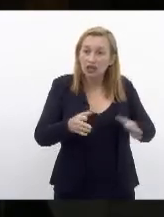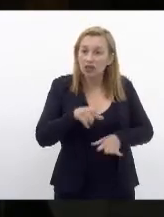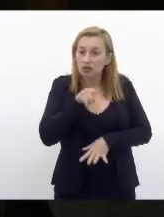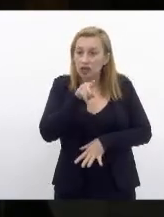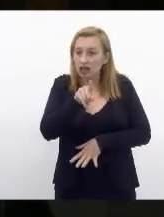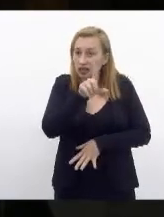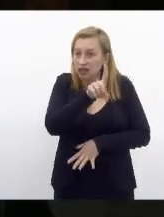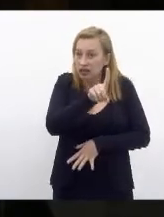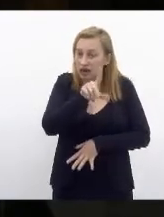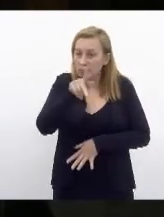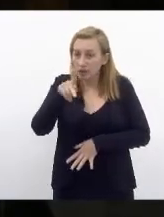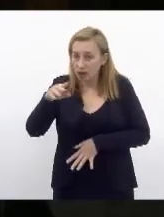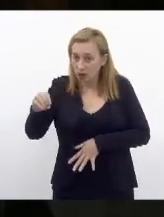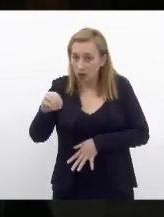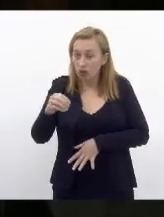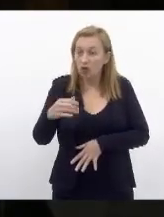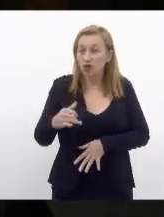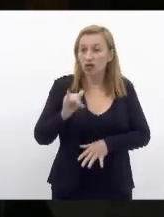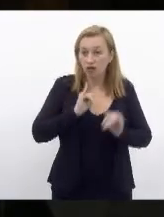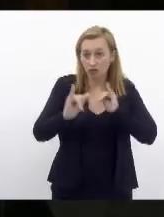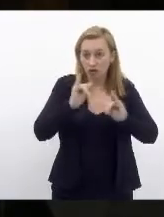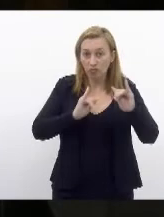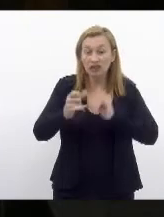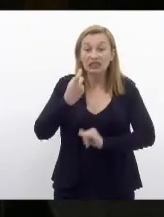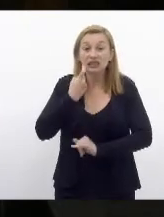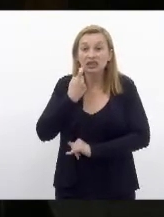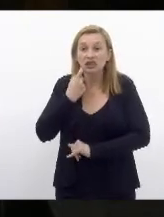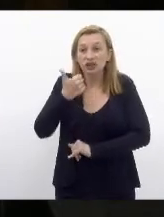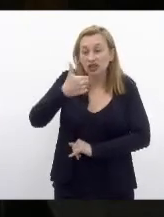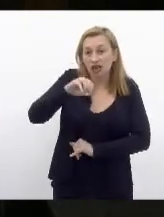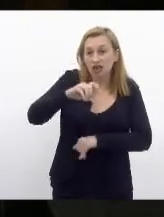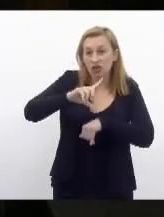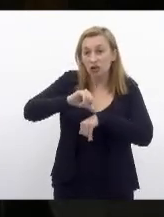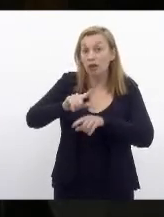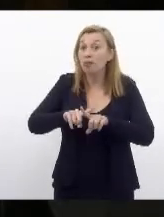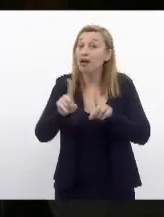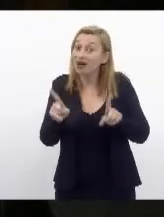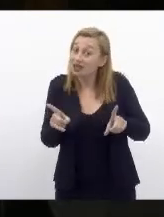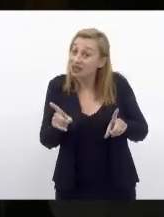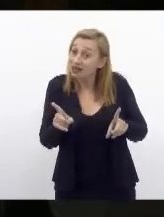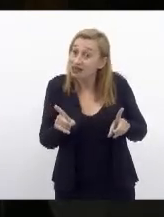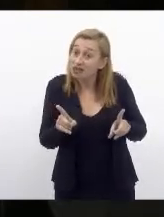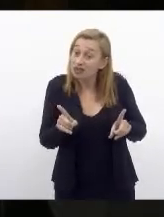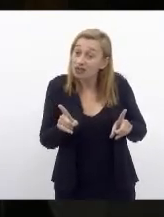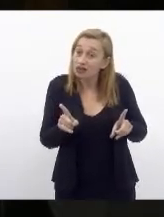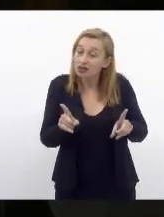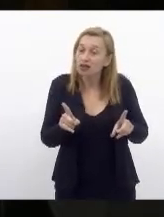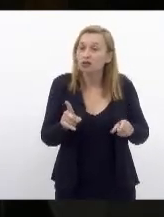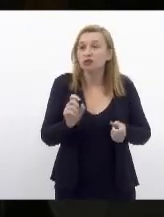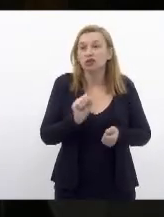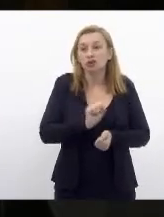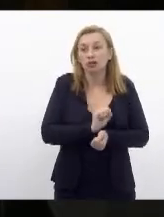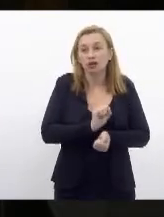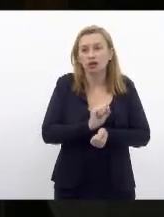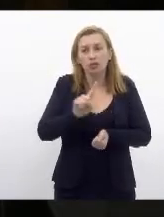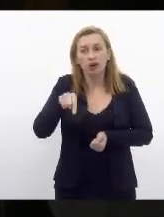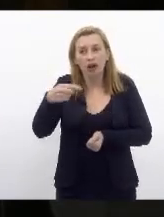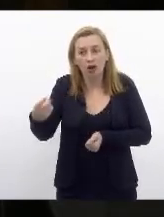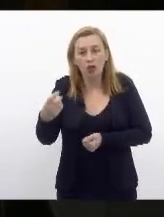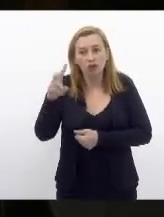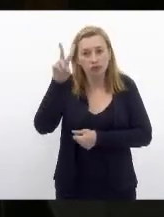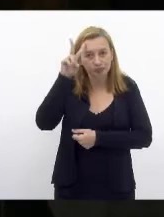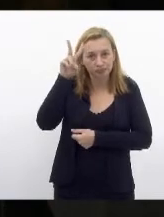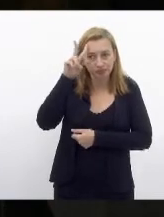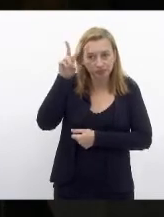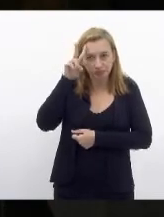inclusive informo que seria nessa sexta-feira às 10 horas, mas estamos adiando para a próxima